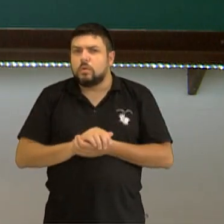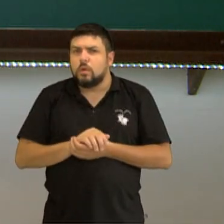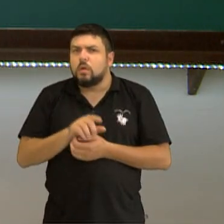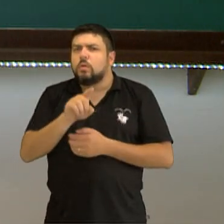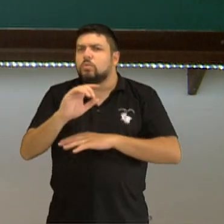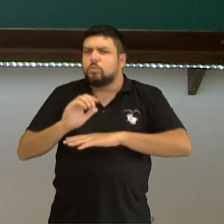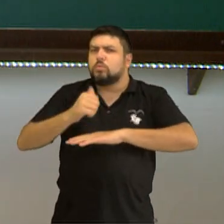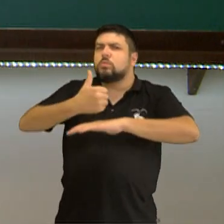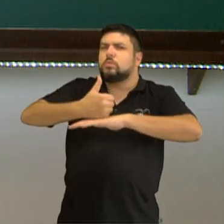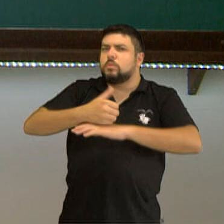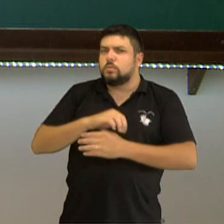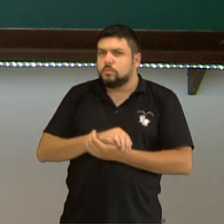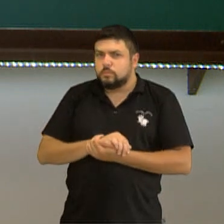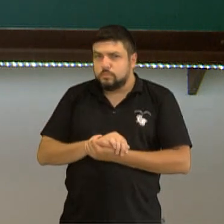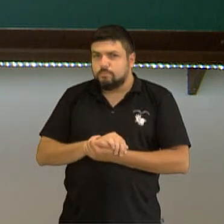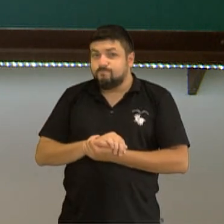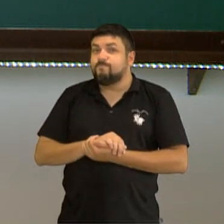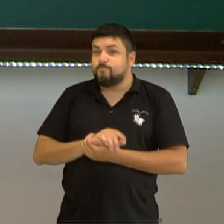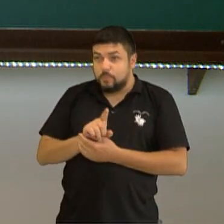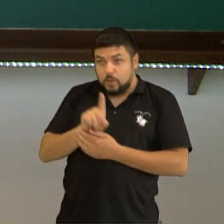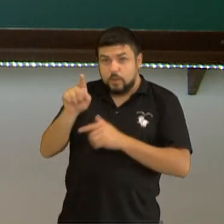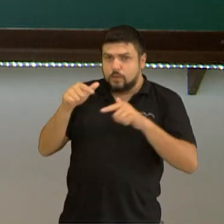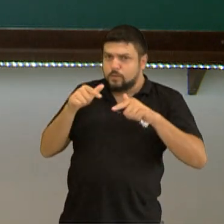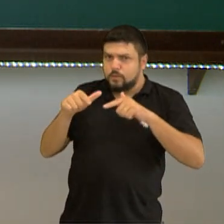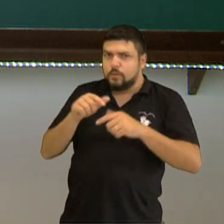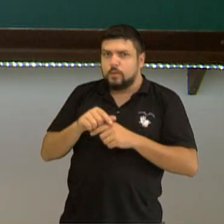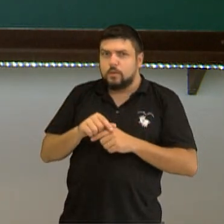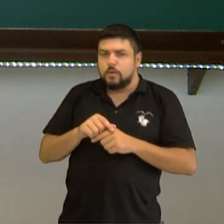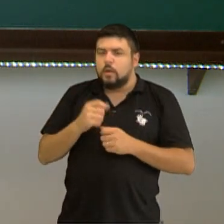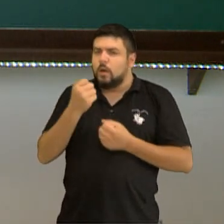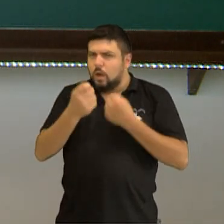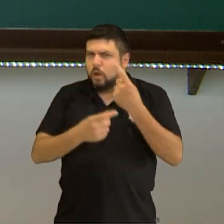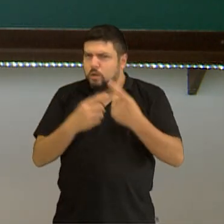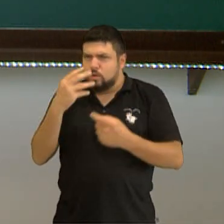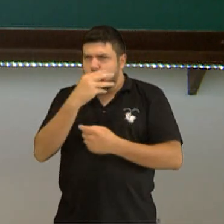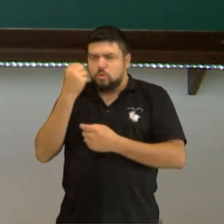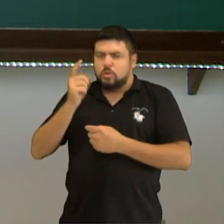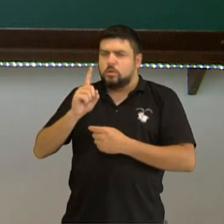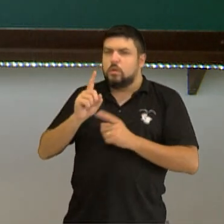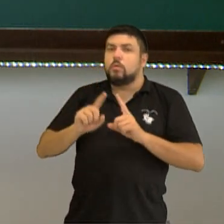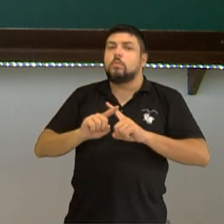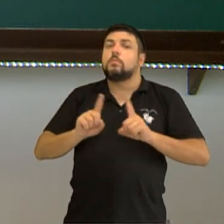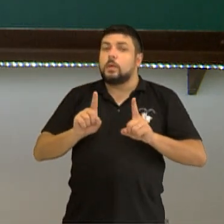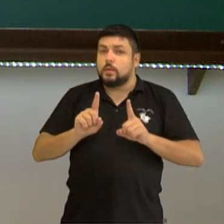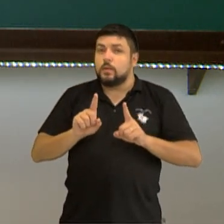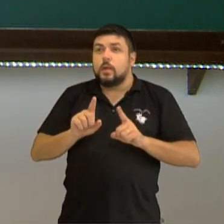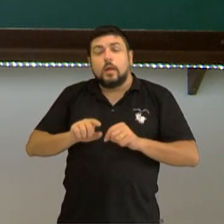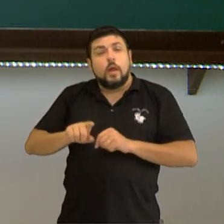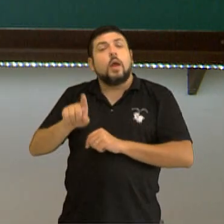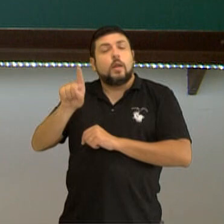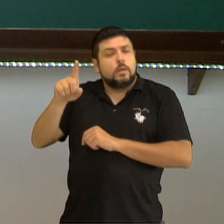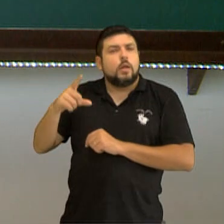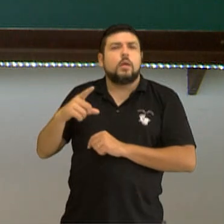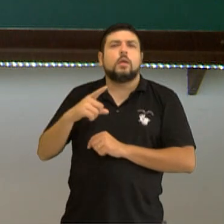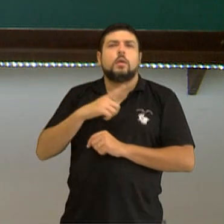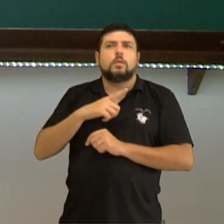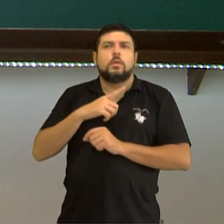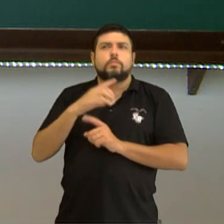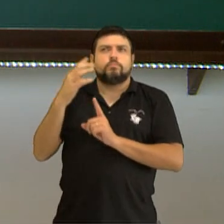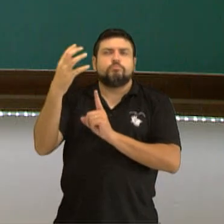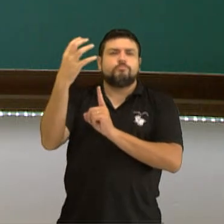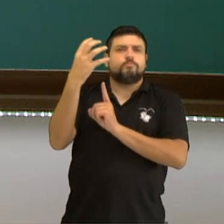Né? Você gostando ou não, muitas vezes, ele vai corresponder um poder em relação a